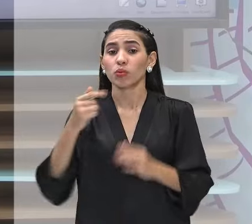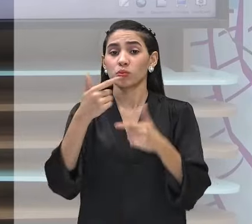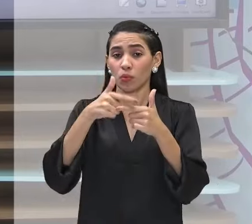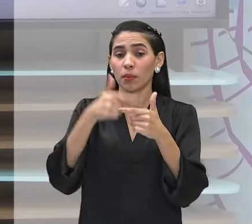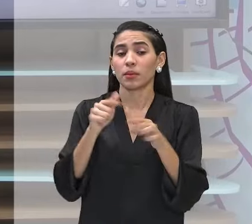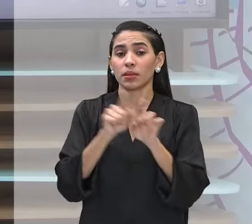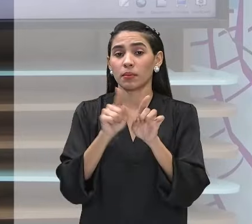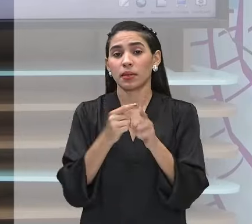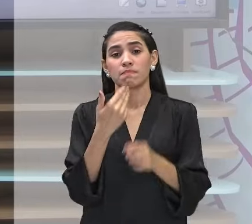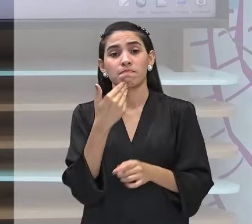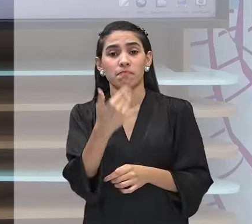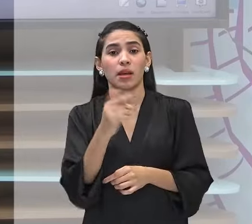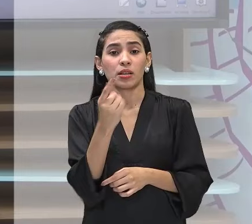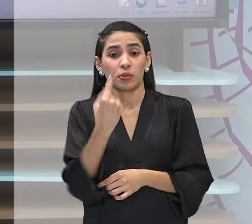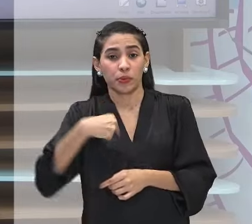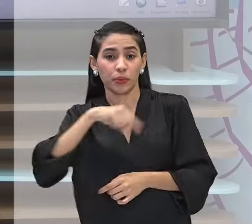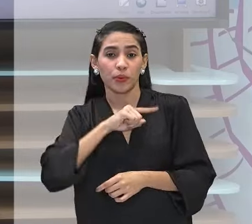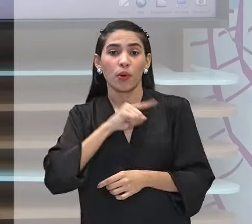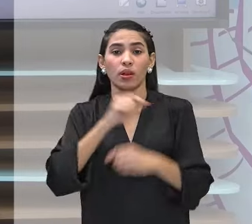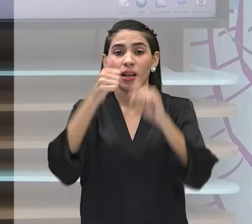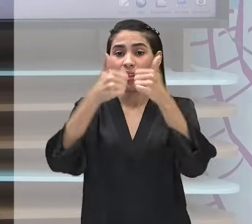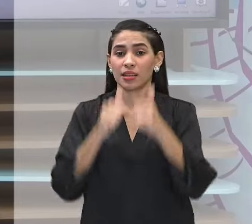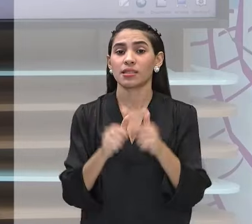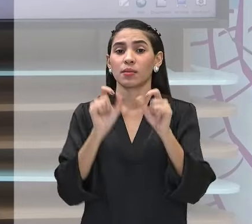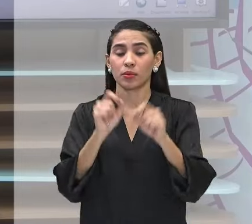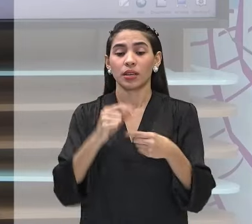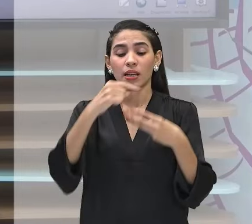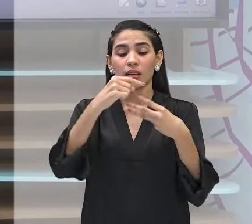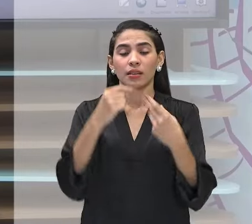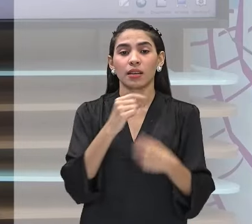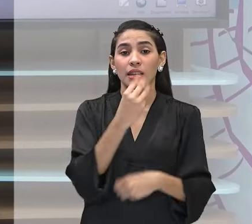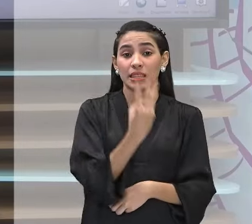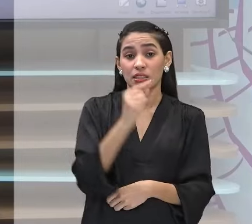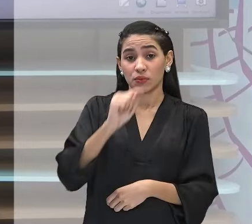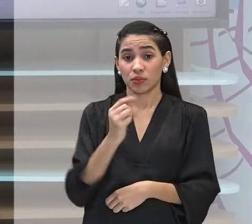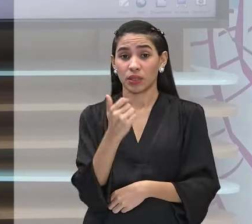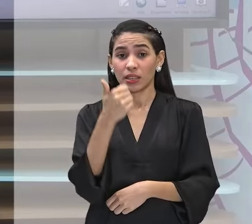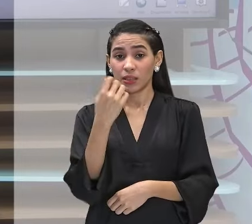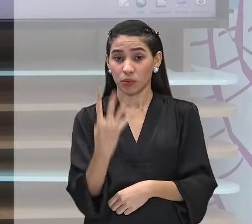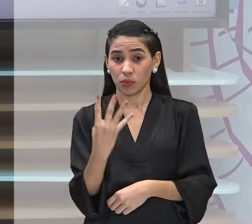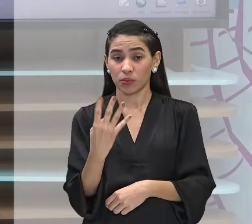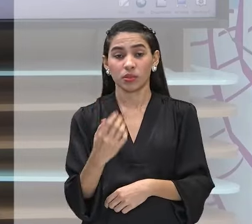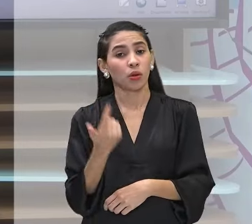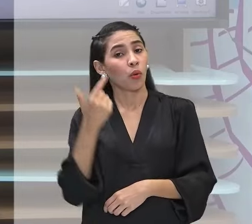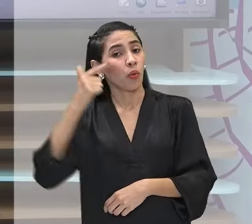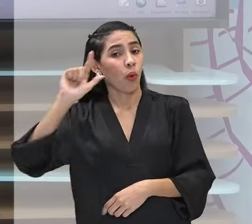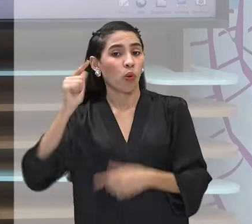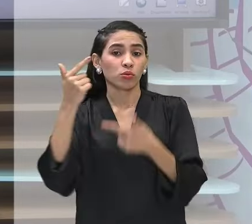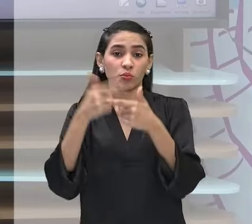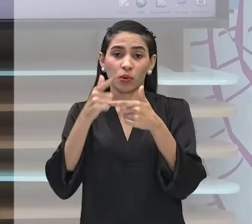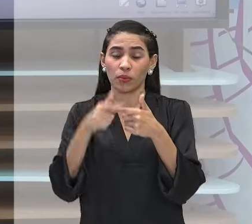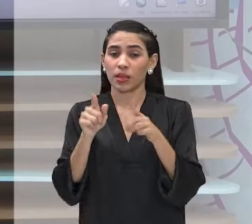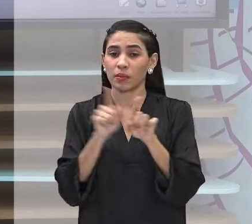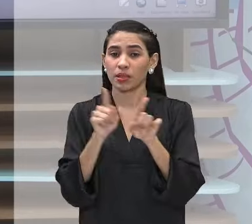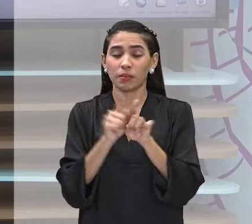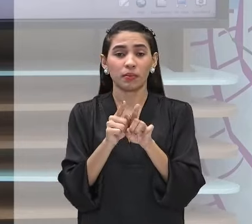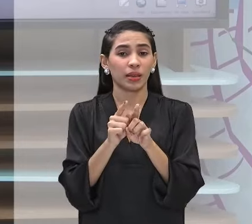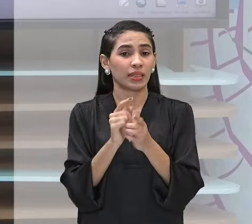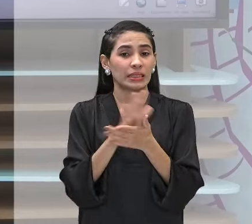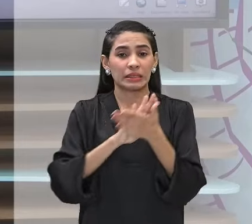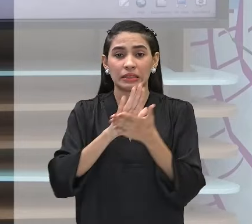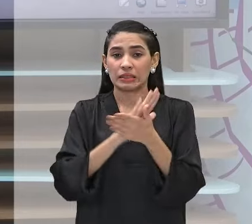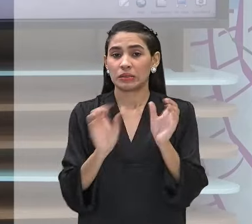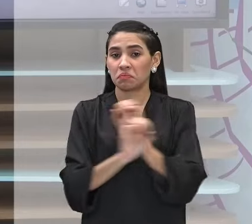vezes pede para nós adotarmos 3,14 e outros problemas não vem dizendo